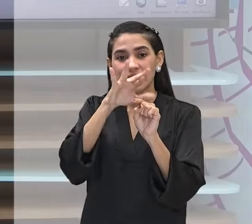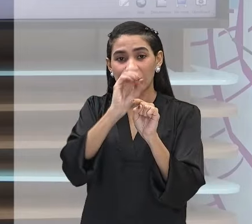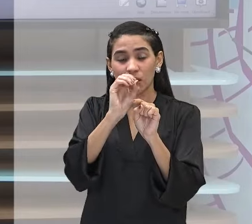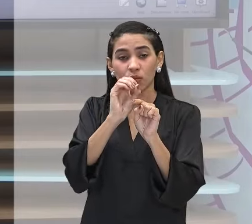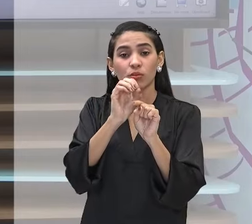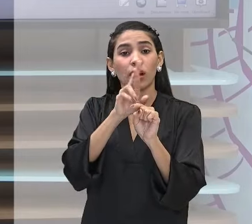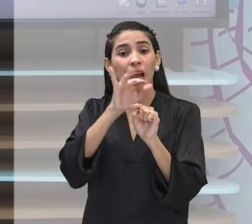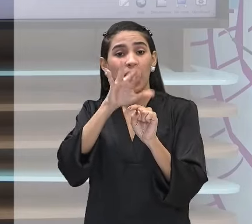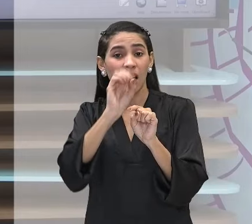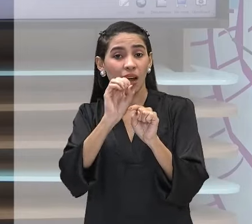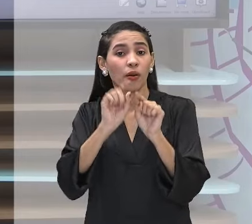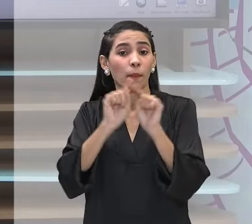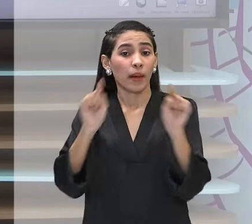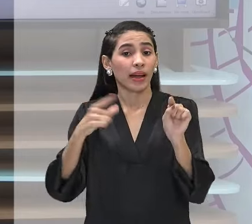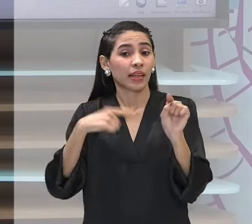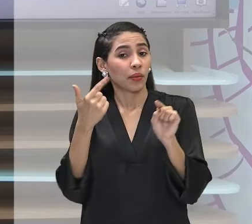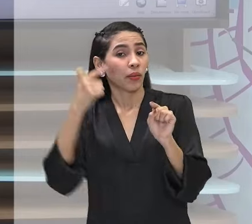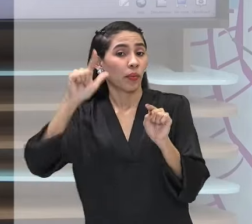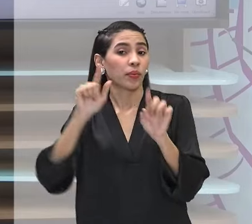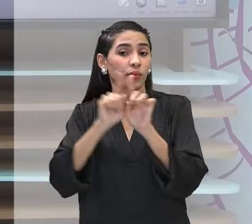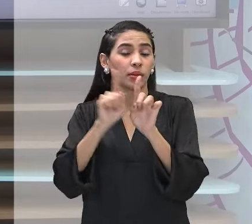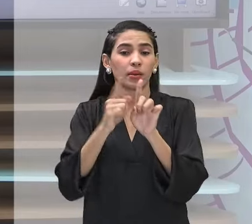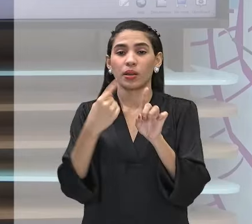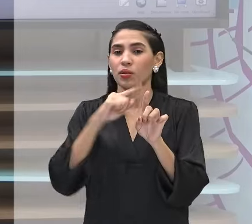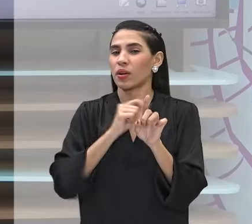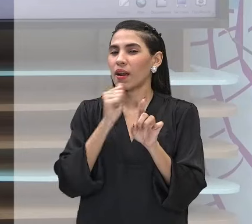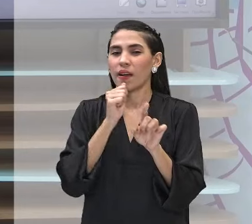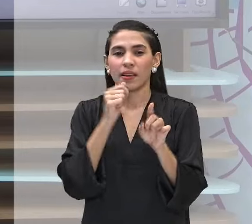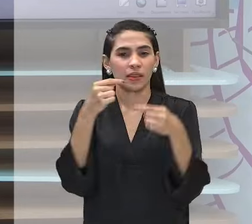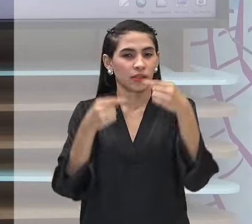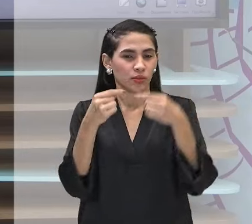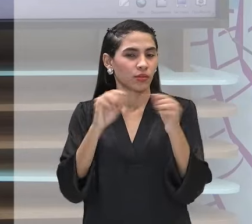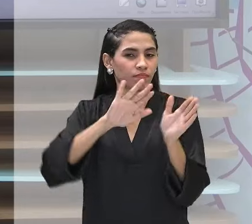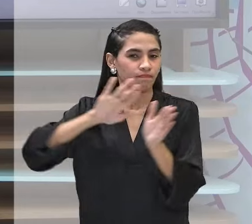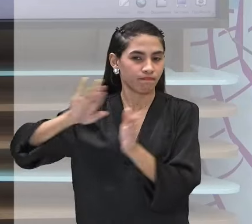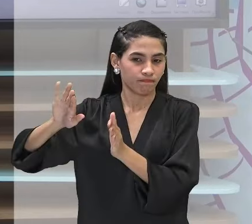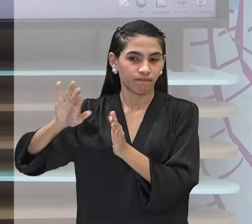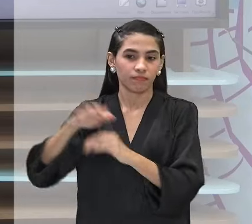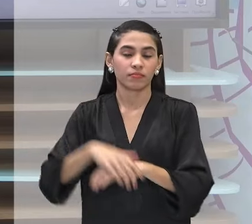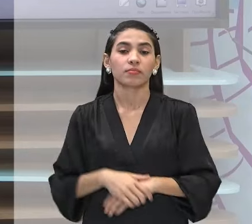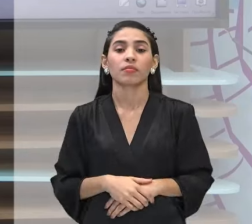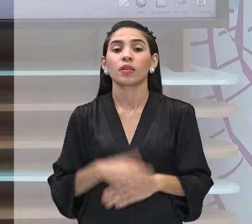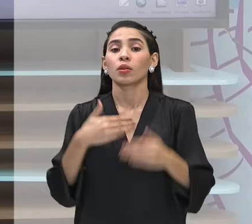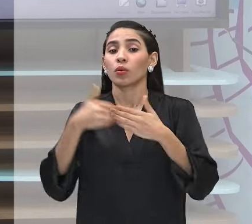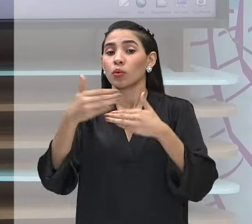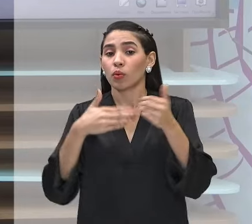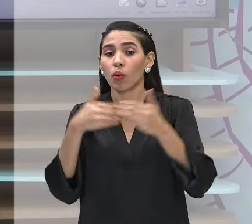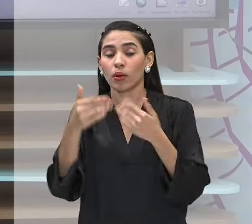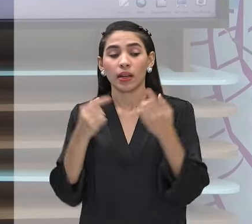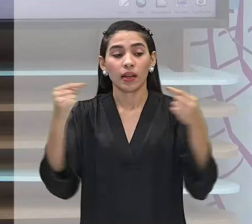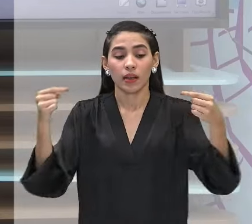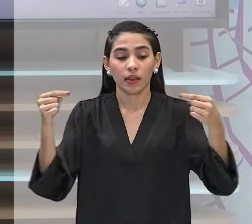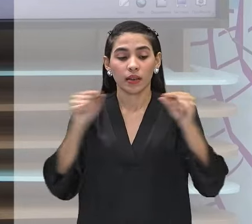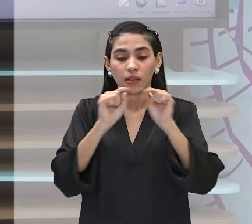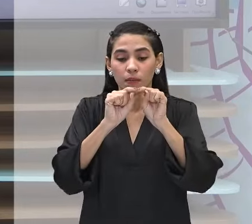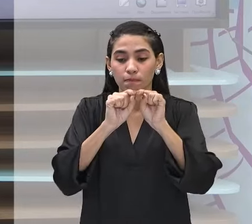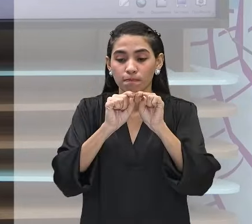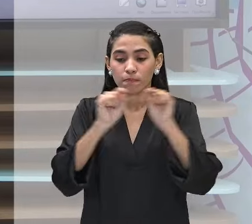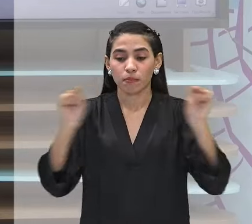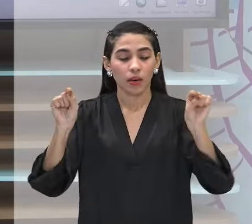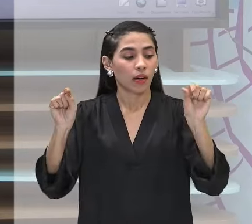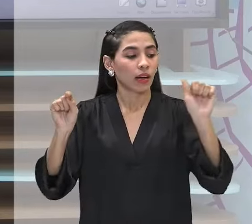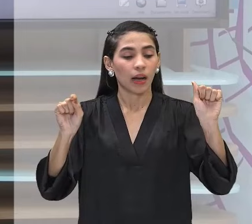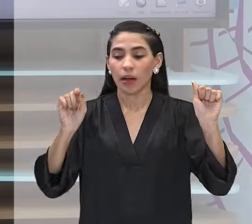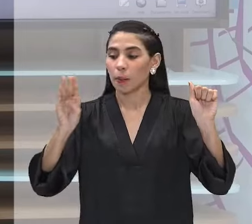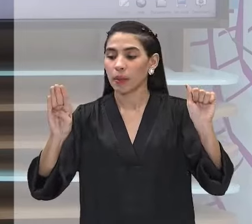elemento certo que nós não vamos abordar nesse encontro de hoje que é qualquer um segmento de reta que vai de um